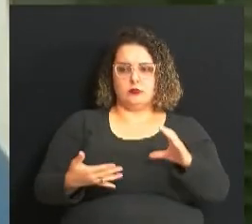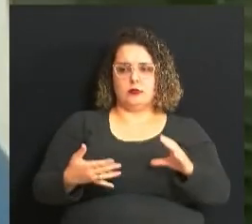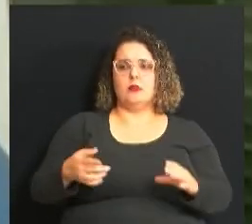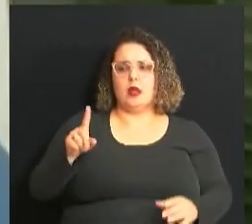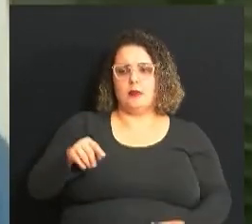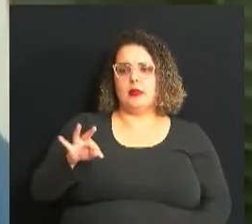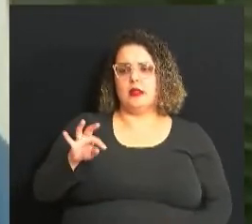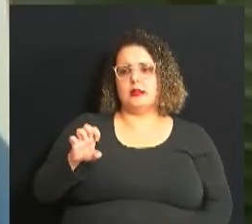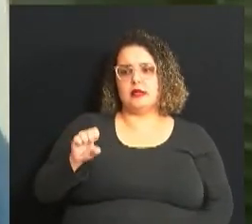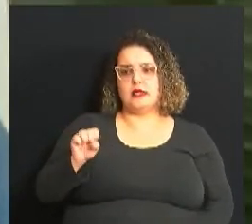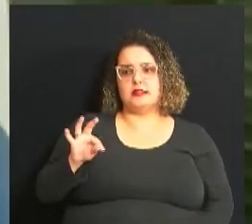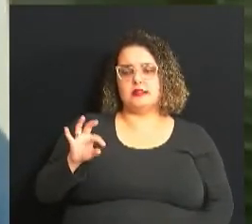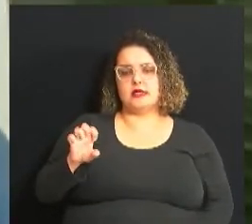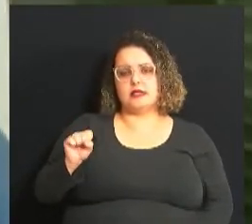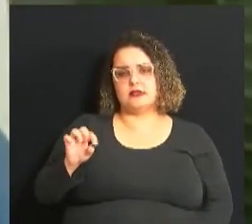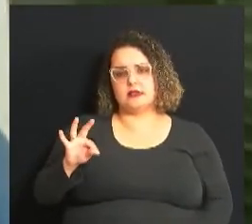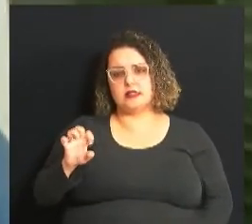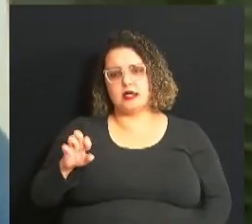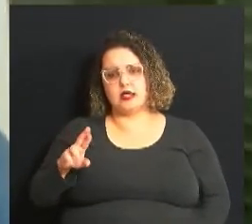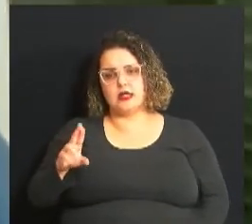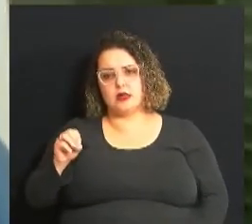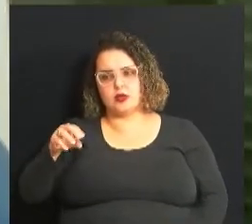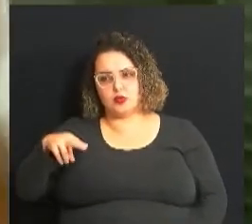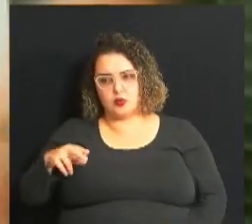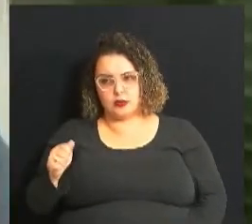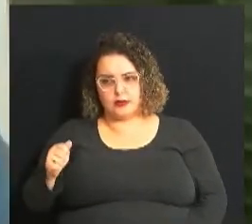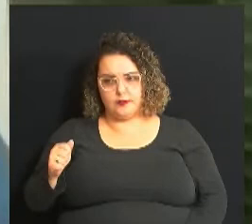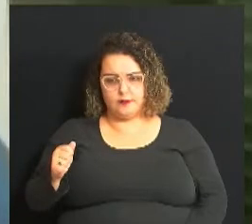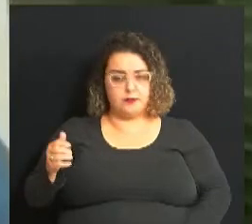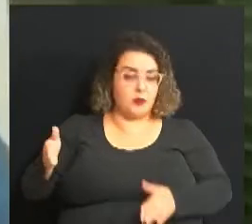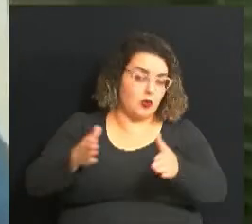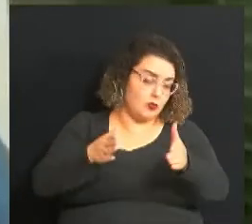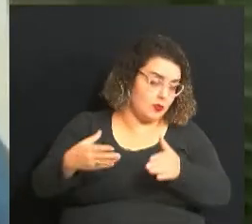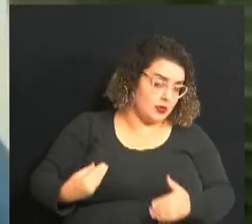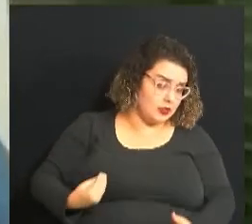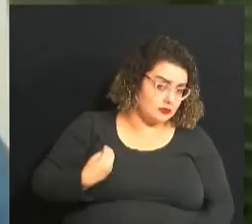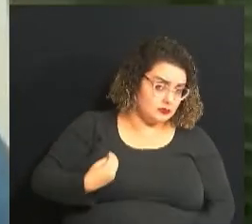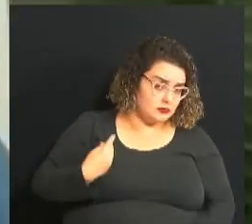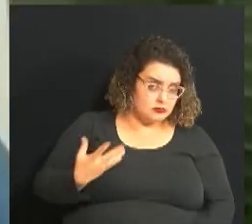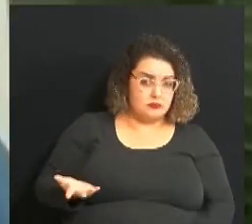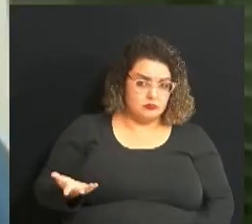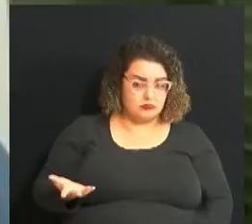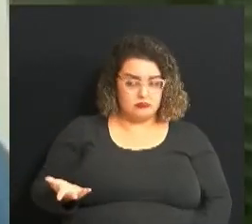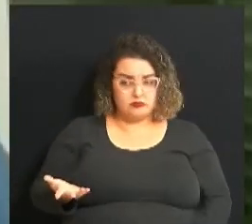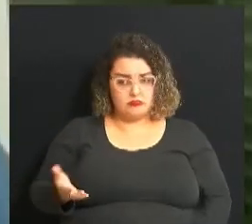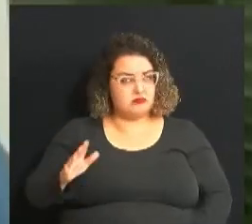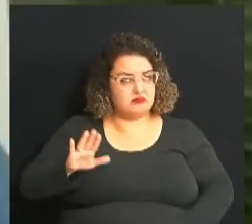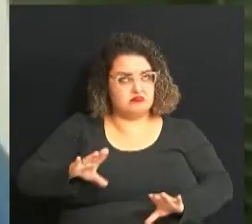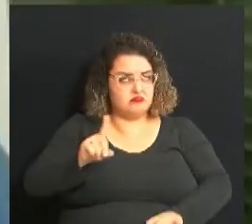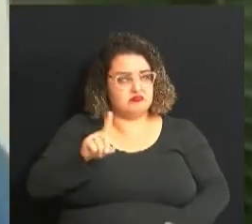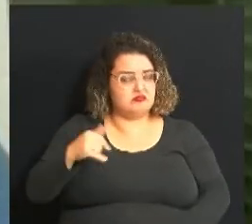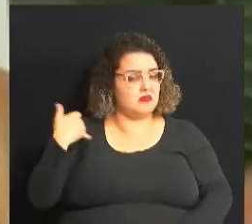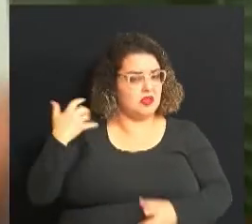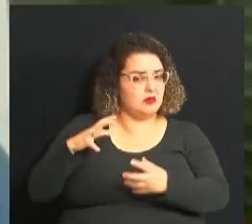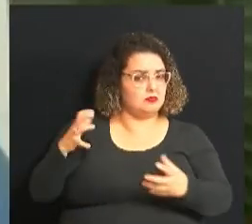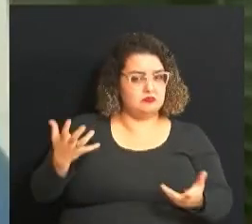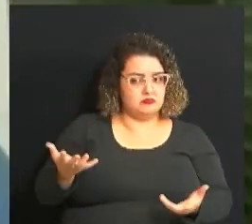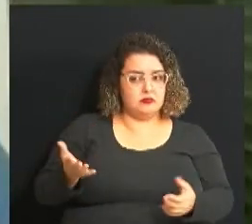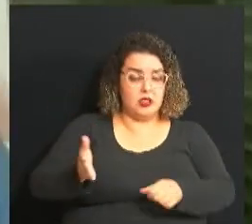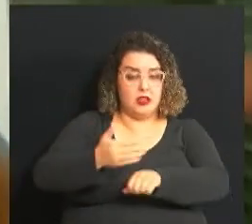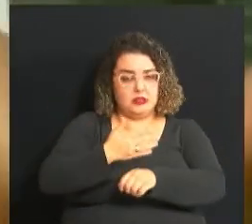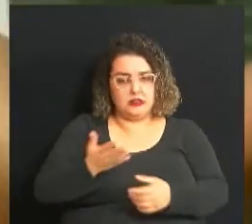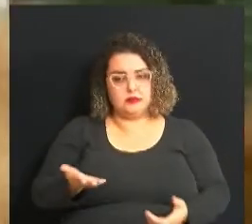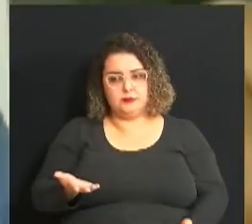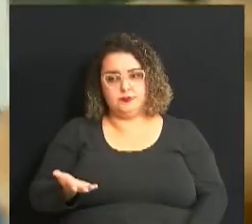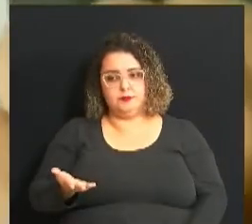Muito bem. Em algum momento da vida, às vezes não tão idoso, ele pode começar a ter, por exemplo,